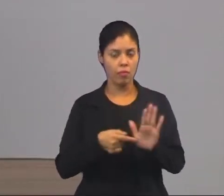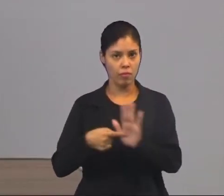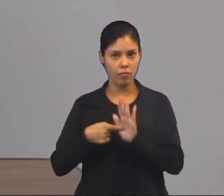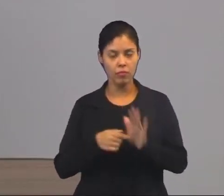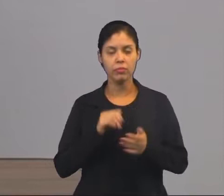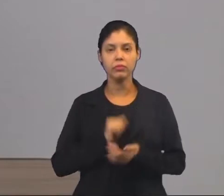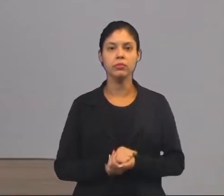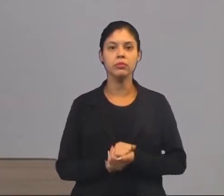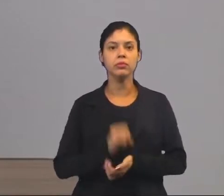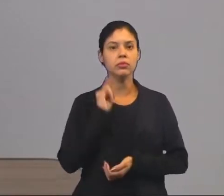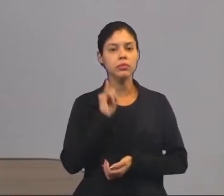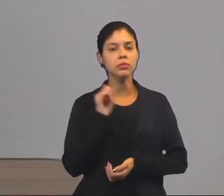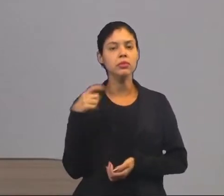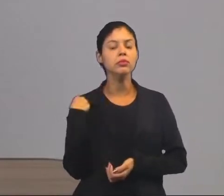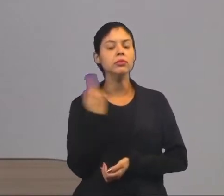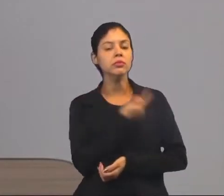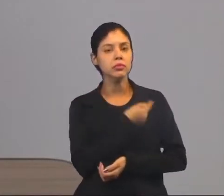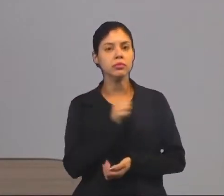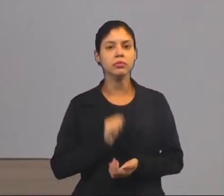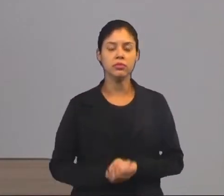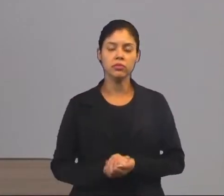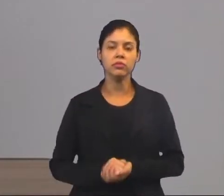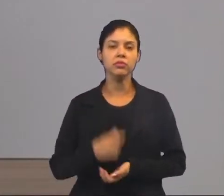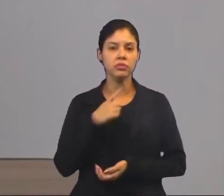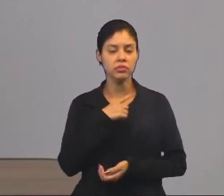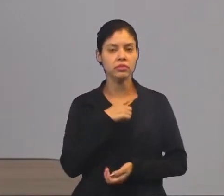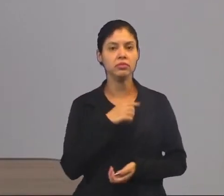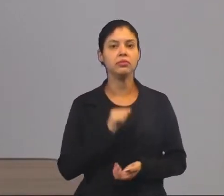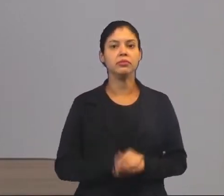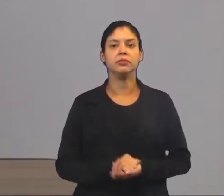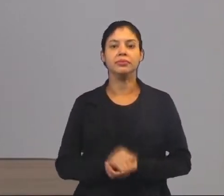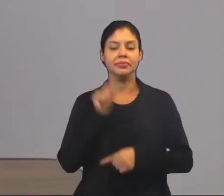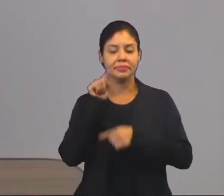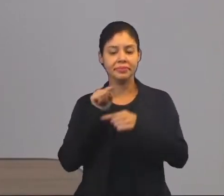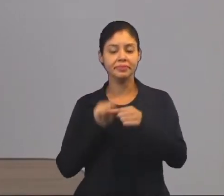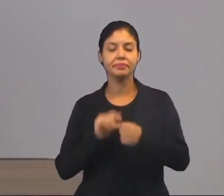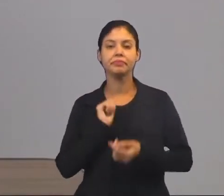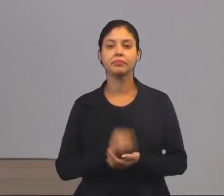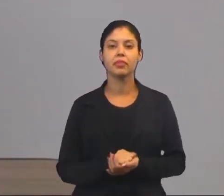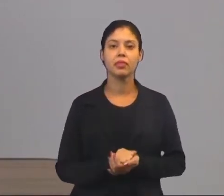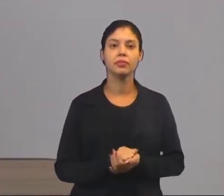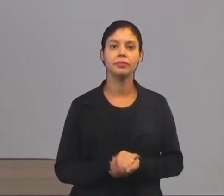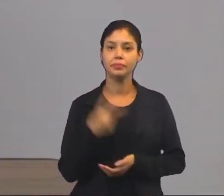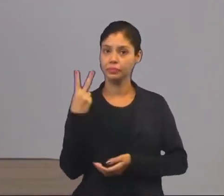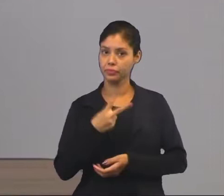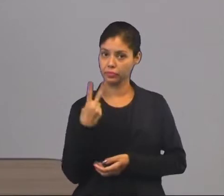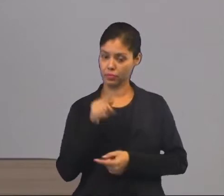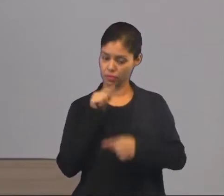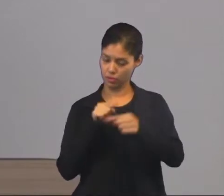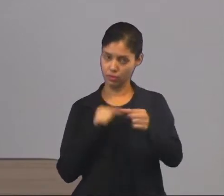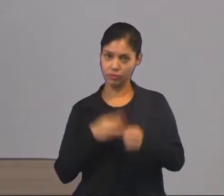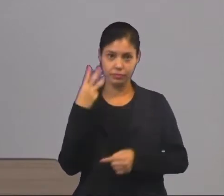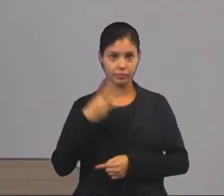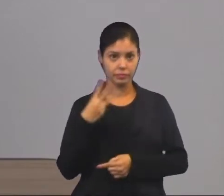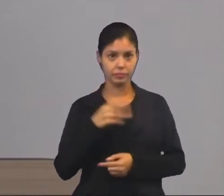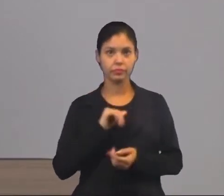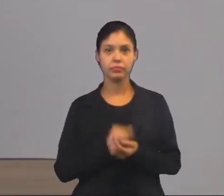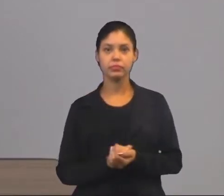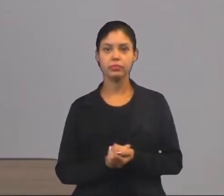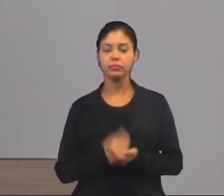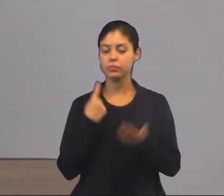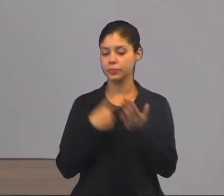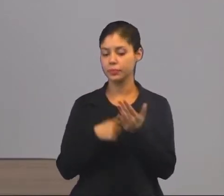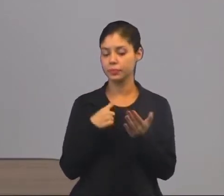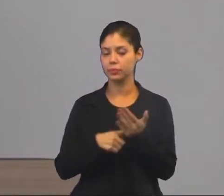proporção. Se nós vamos reduzir, nós vamos dividir, ou dividir por 2, ou dividir por 3,